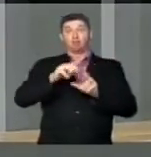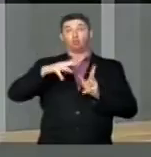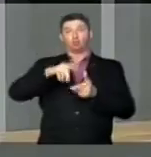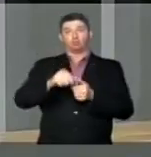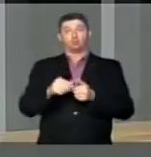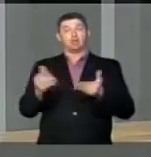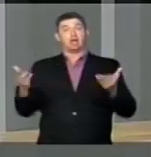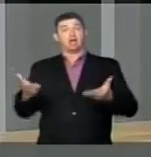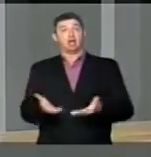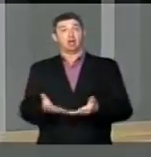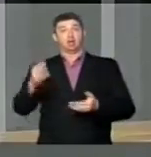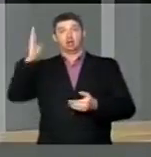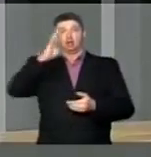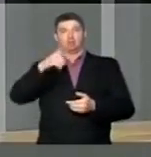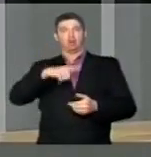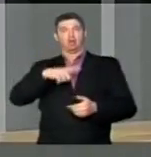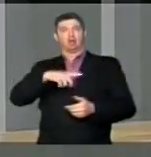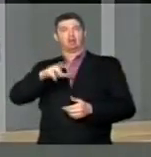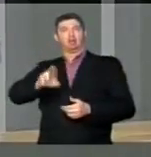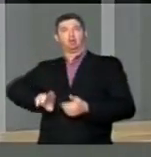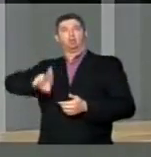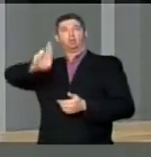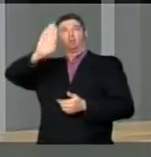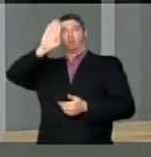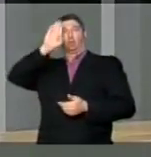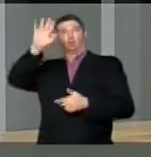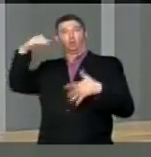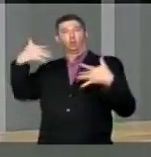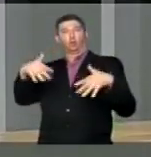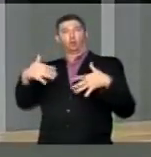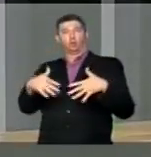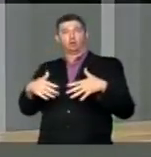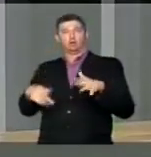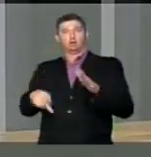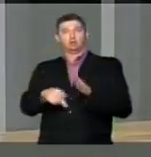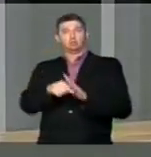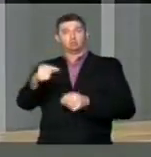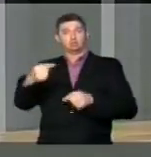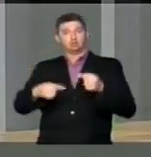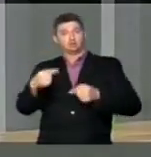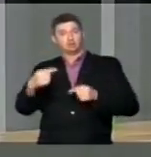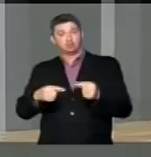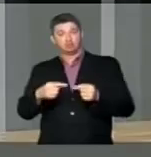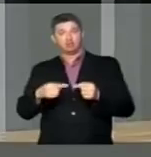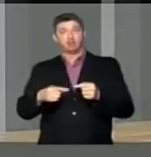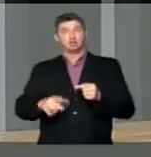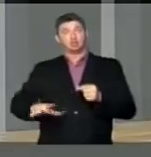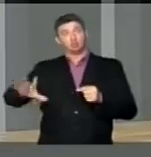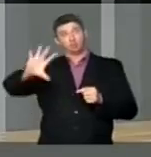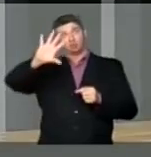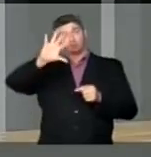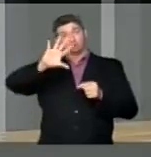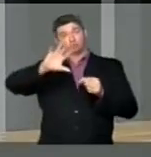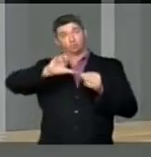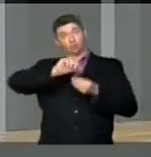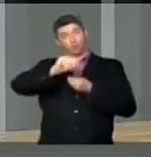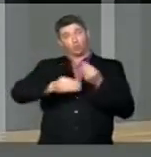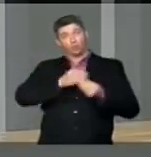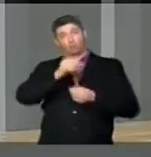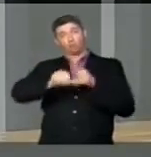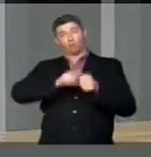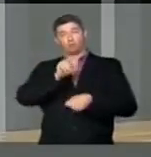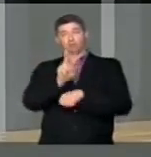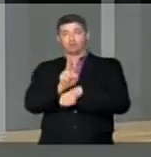uma posição vanguardista em relação ao debate da mudança dos parâmetros